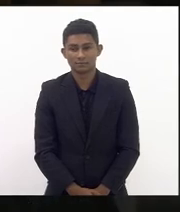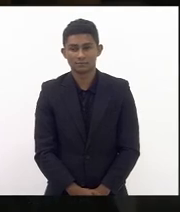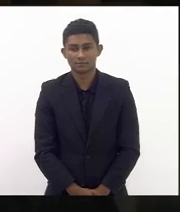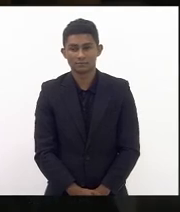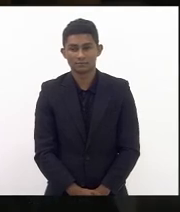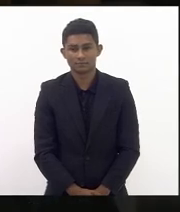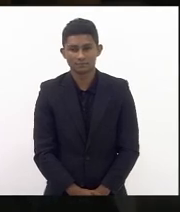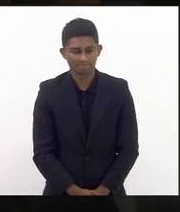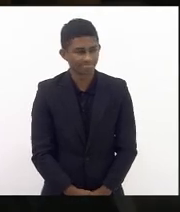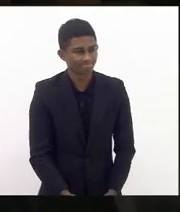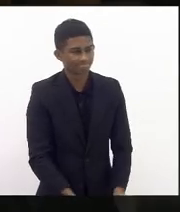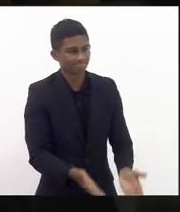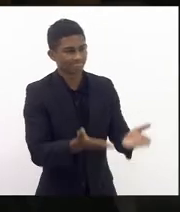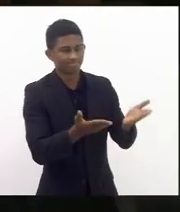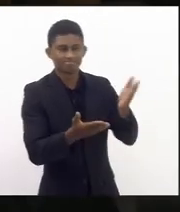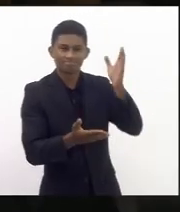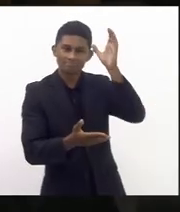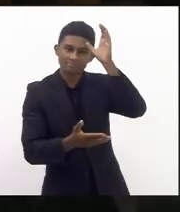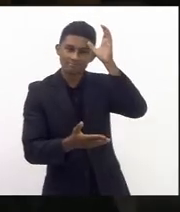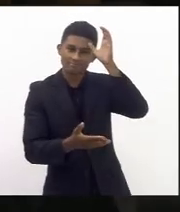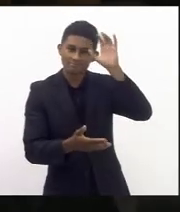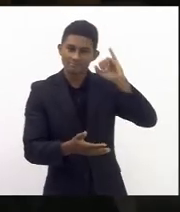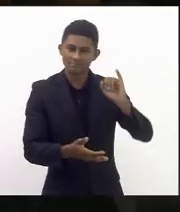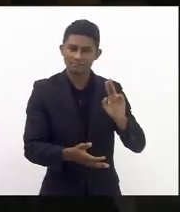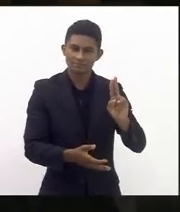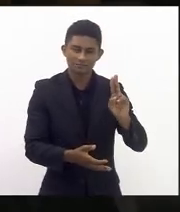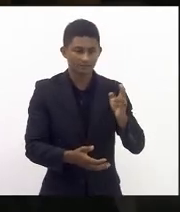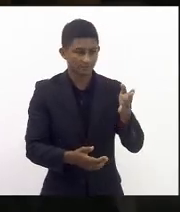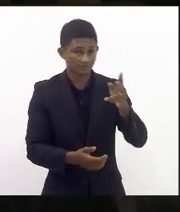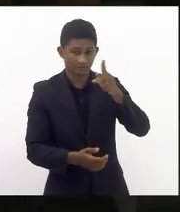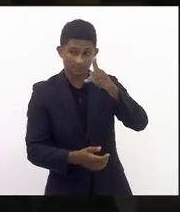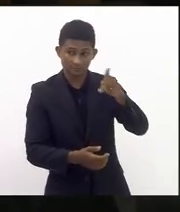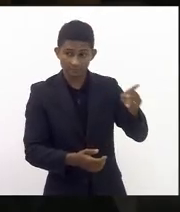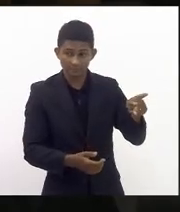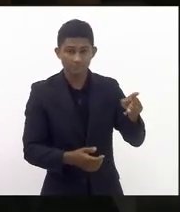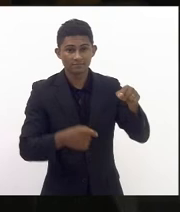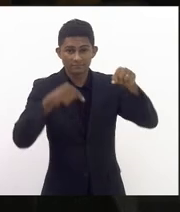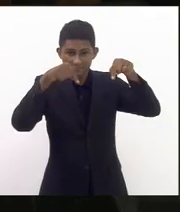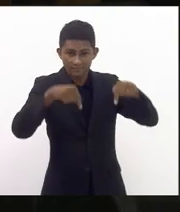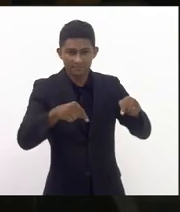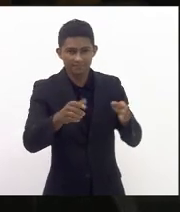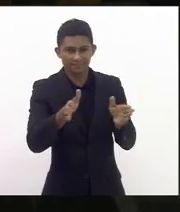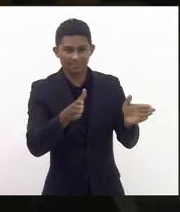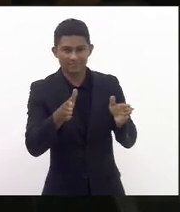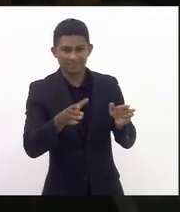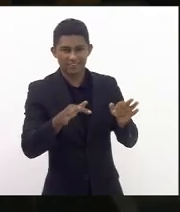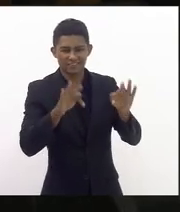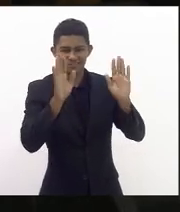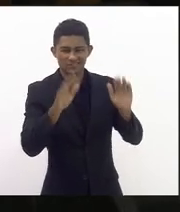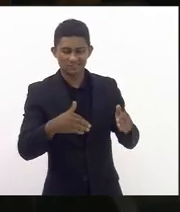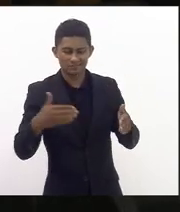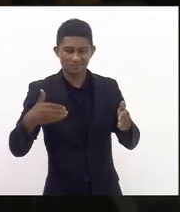Deputada Tia Ju, que preside o expediente final,